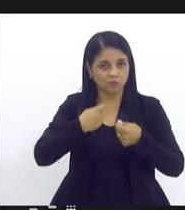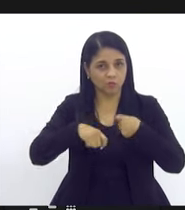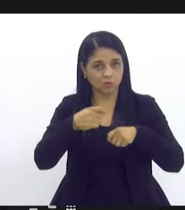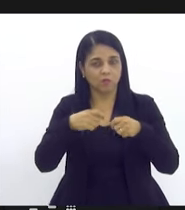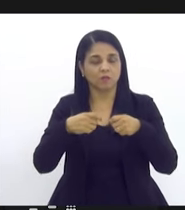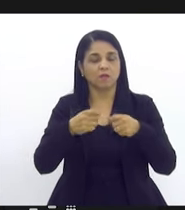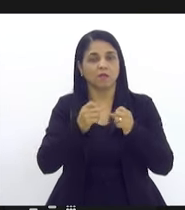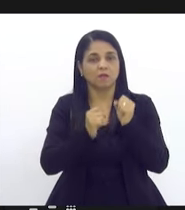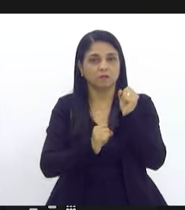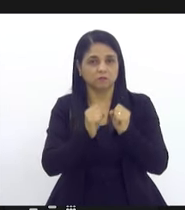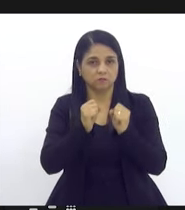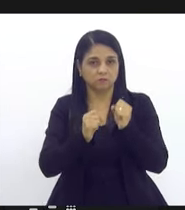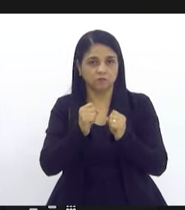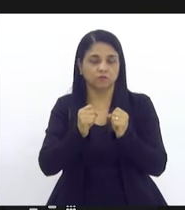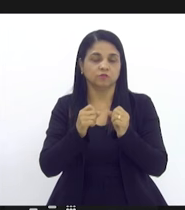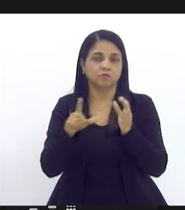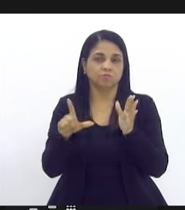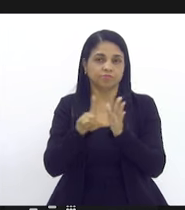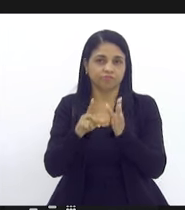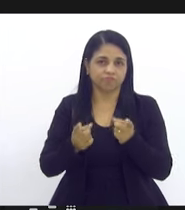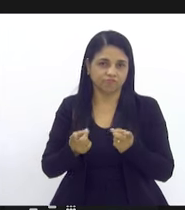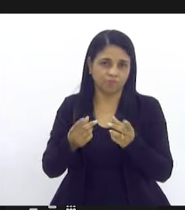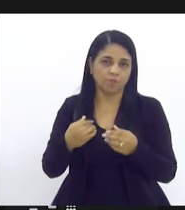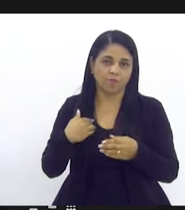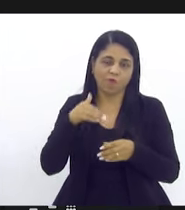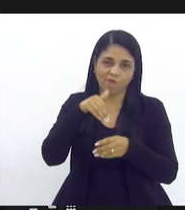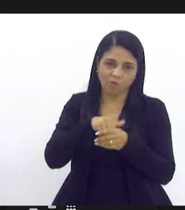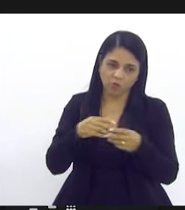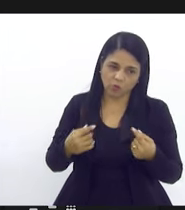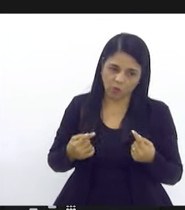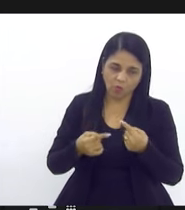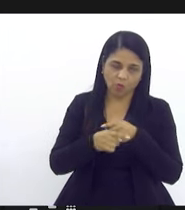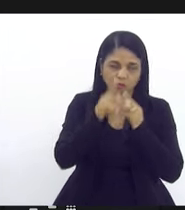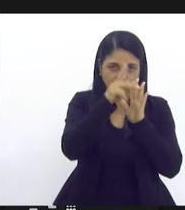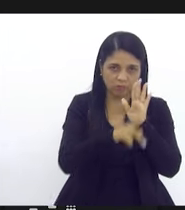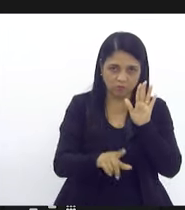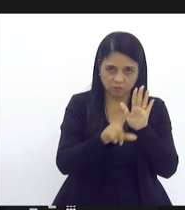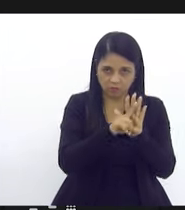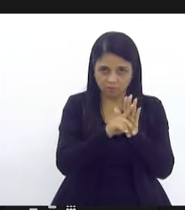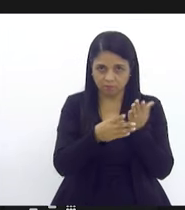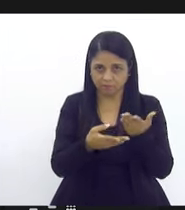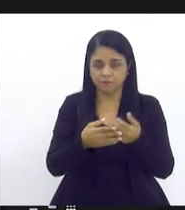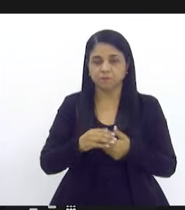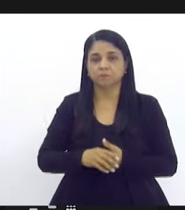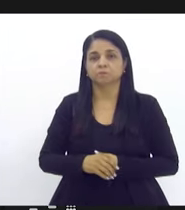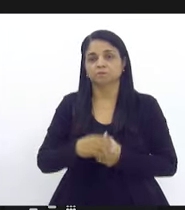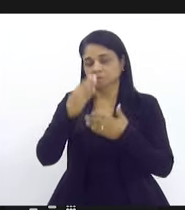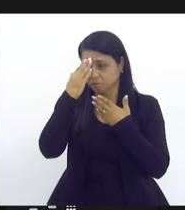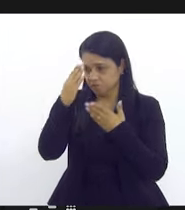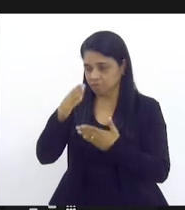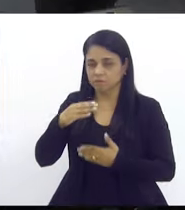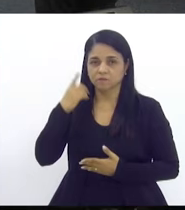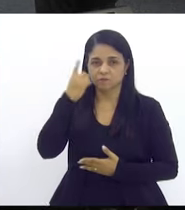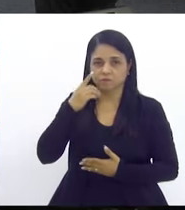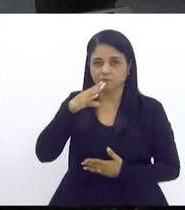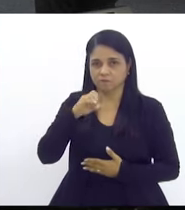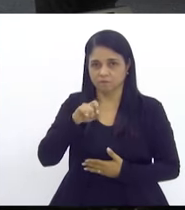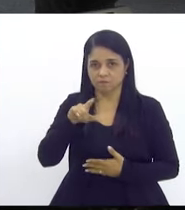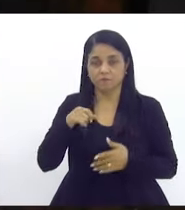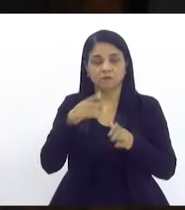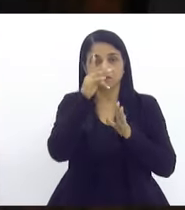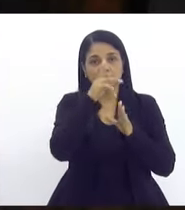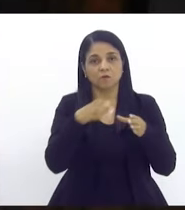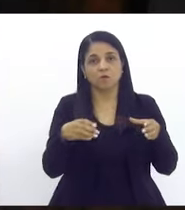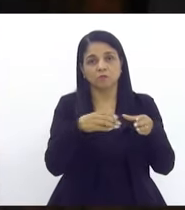Indústria e Comércio, nesse momento, meu voto é contrário ao projeto de lei. Obrigada, deputada Célia. Pela Comissão